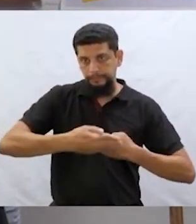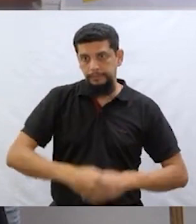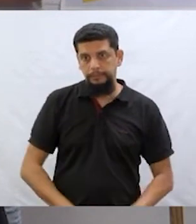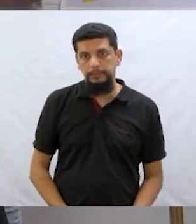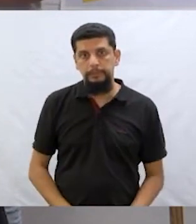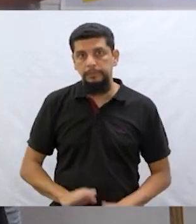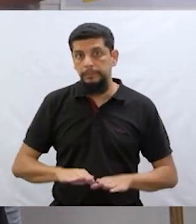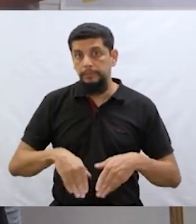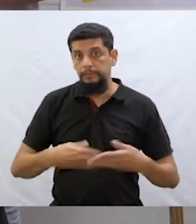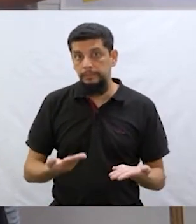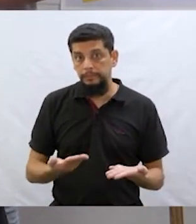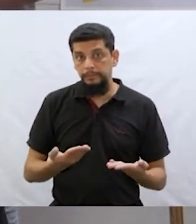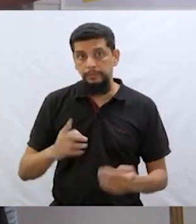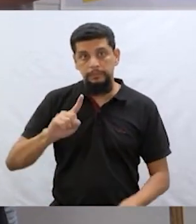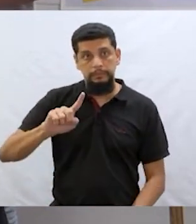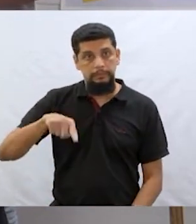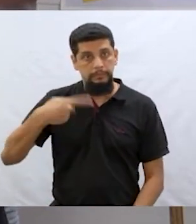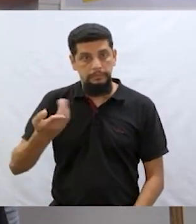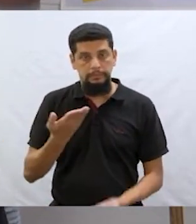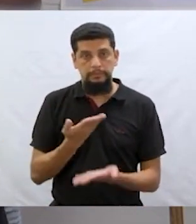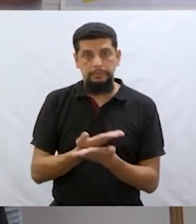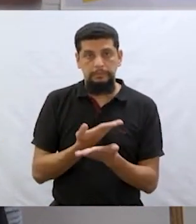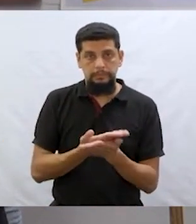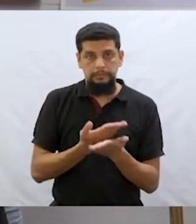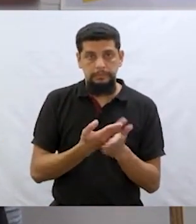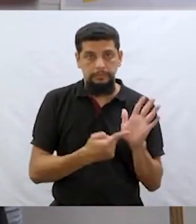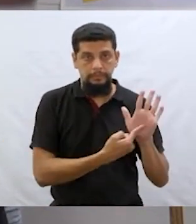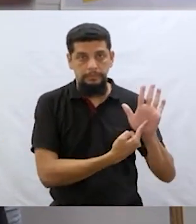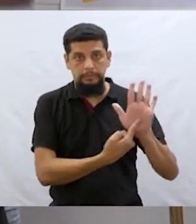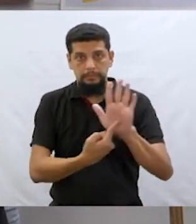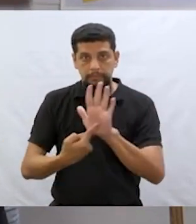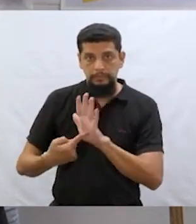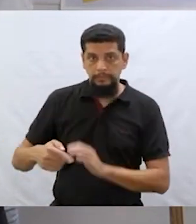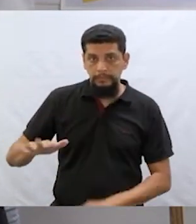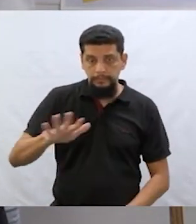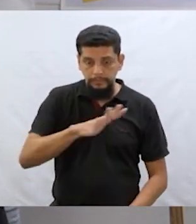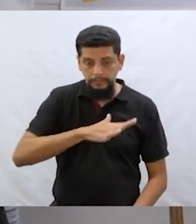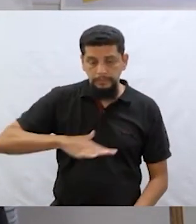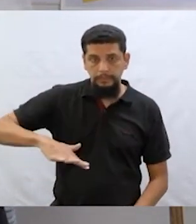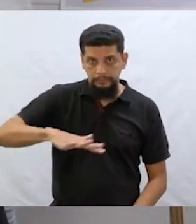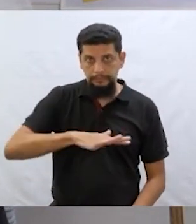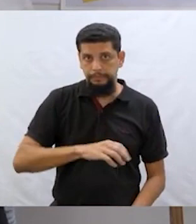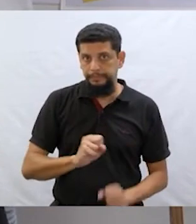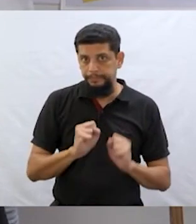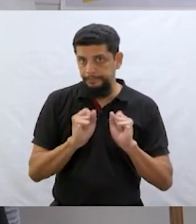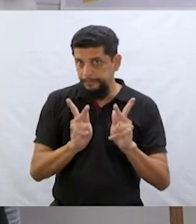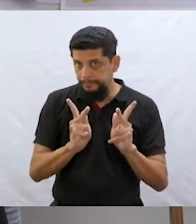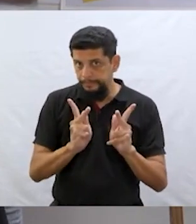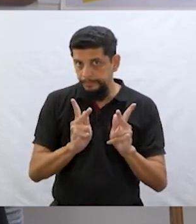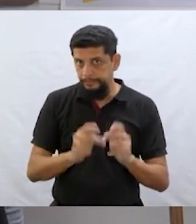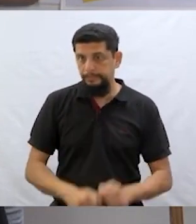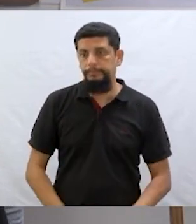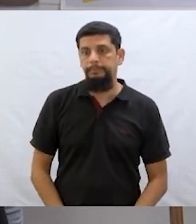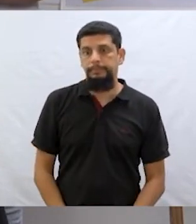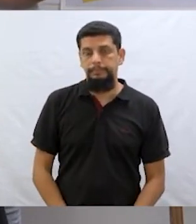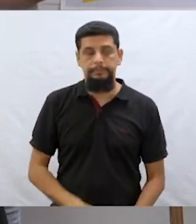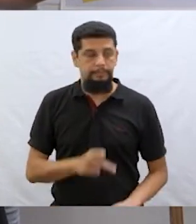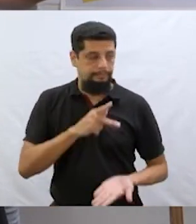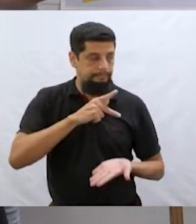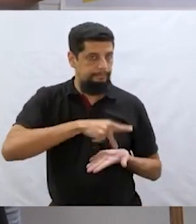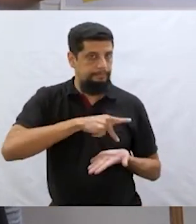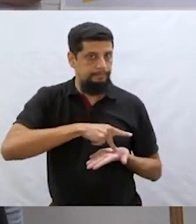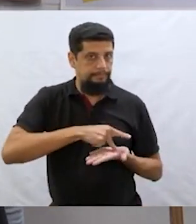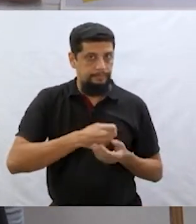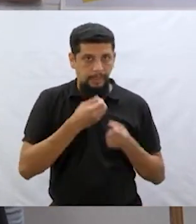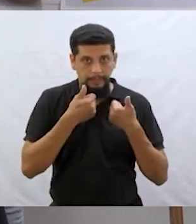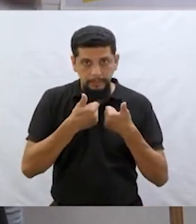caixinha, tá? Para quando na próxima aula a gente vai apresentar todas aqui na mesa. E você precisa ter todas elas também, hein? Não é verdade?